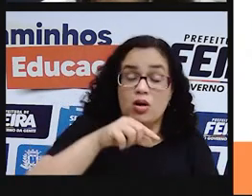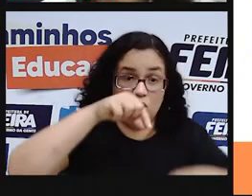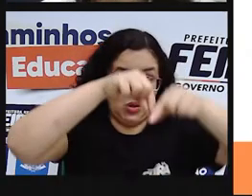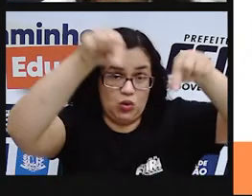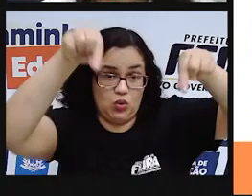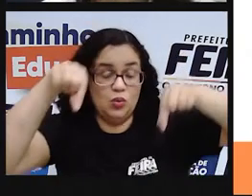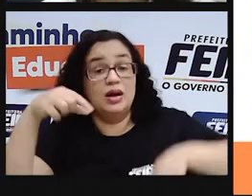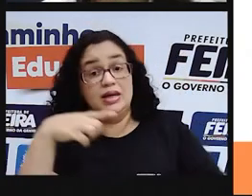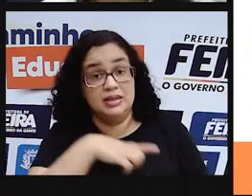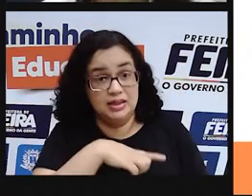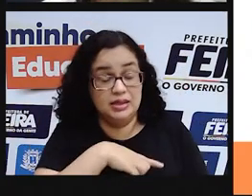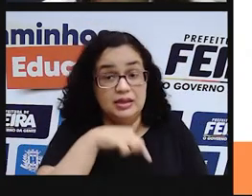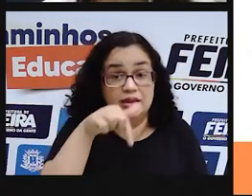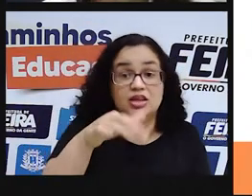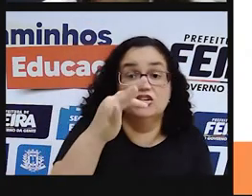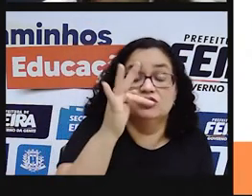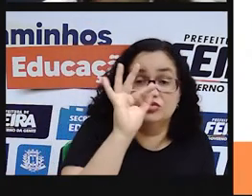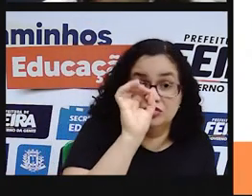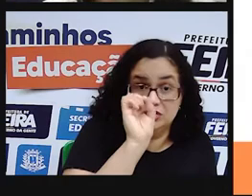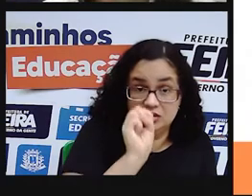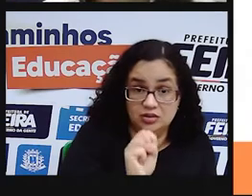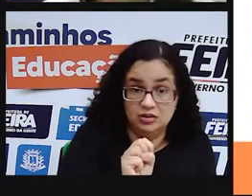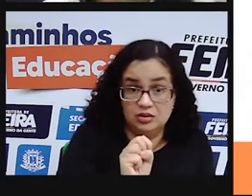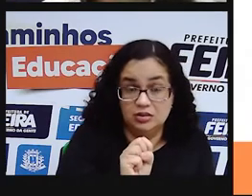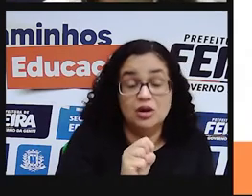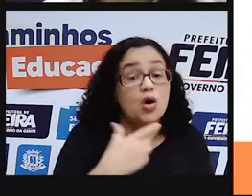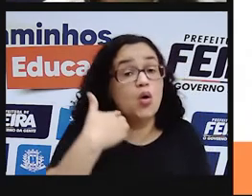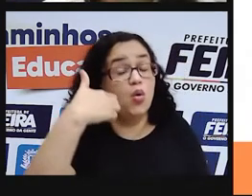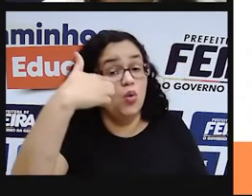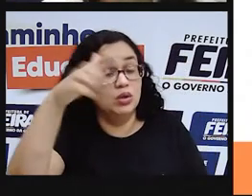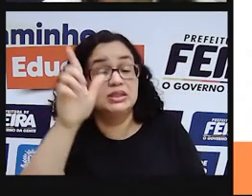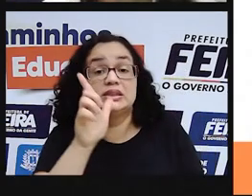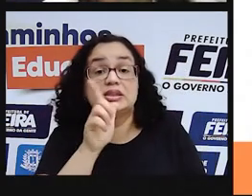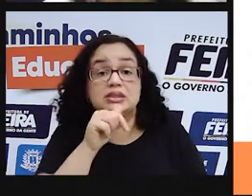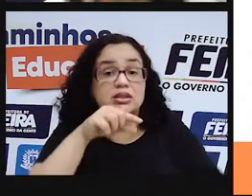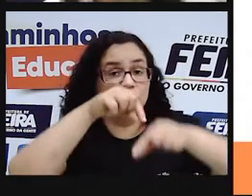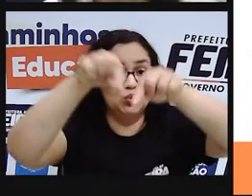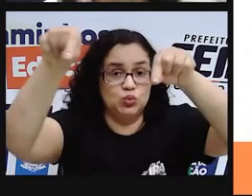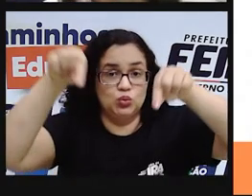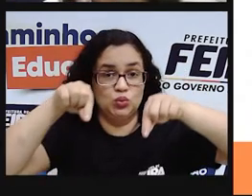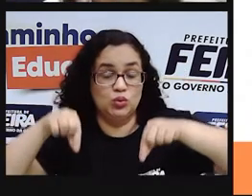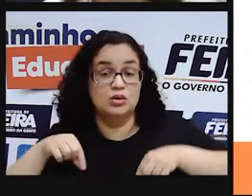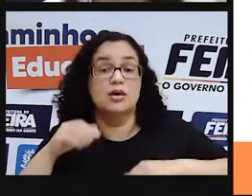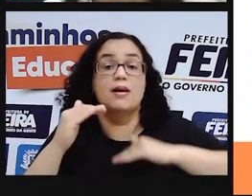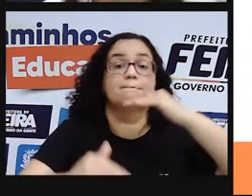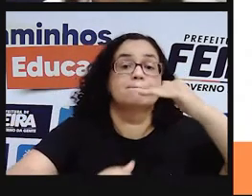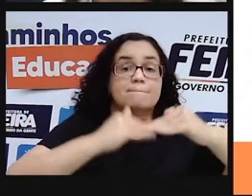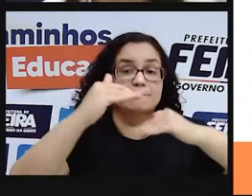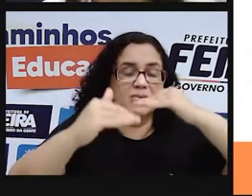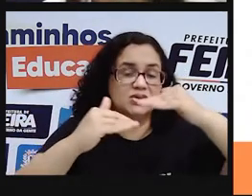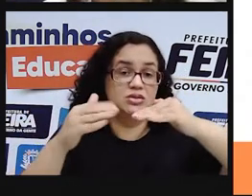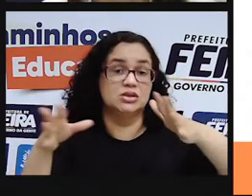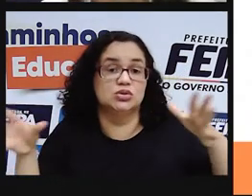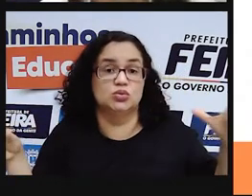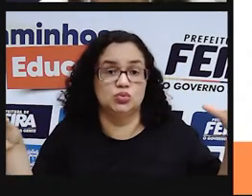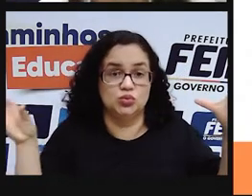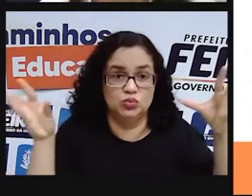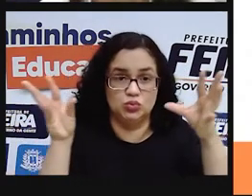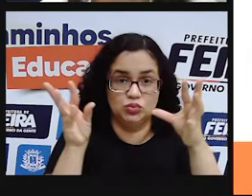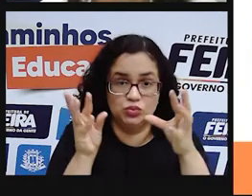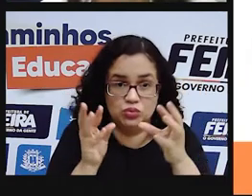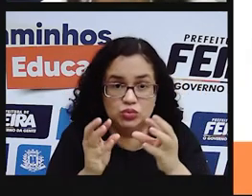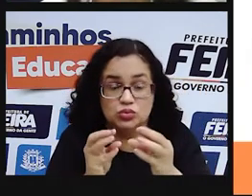que existe ainda aqui em Feira de Santana Mais Que como outras Lagoas têm passar vai pelo processo de degradação